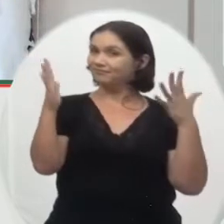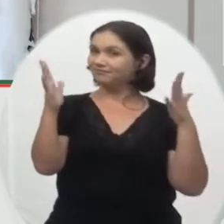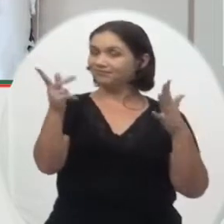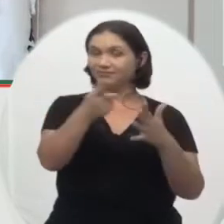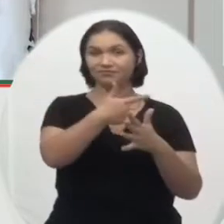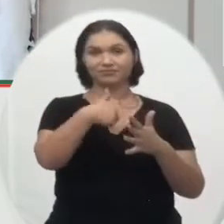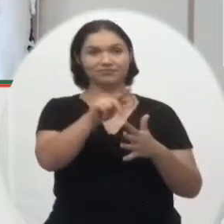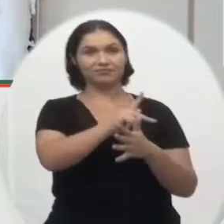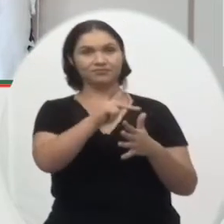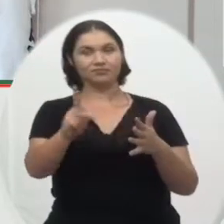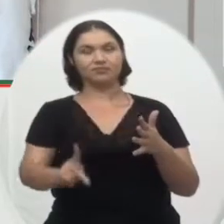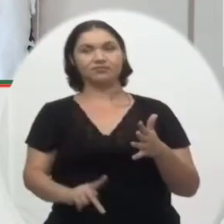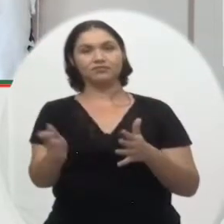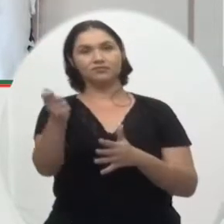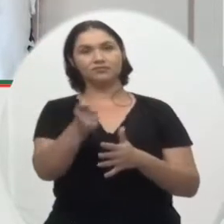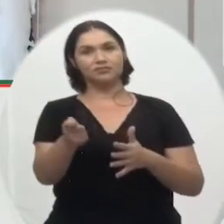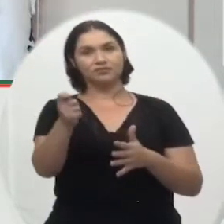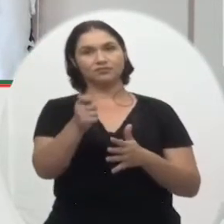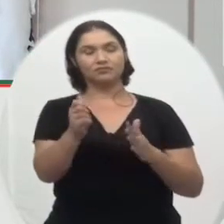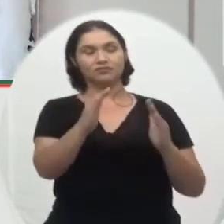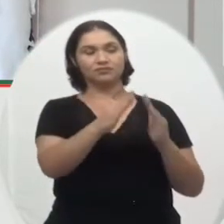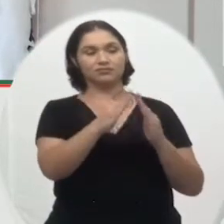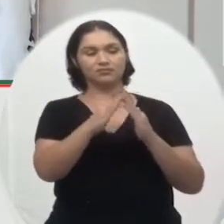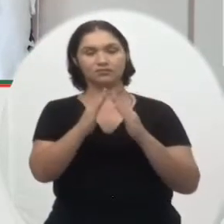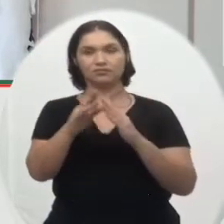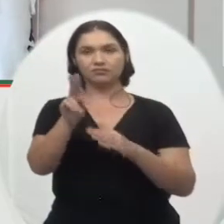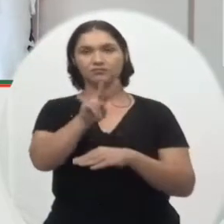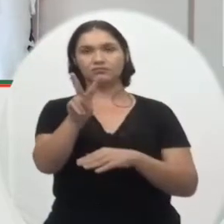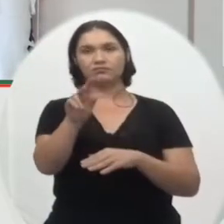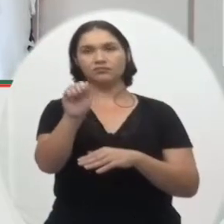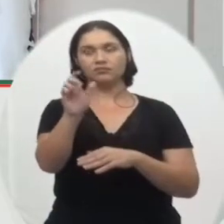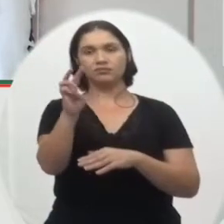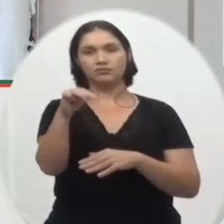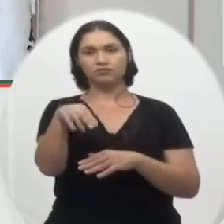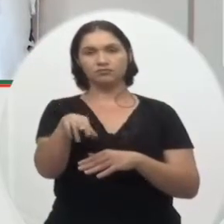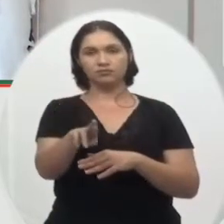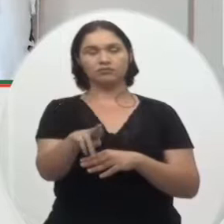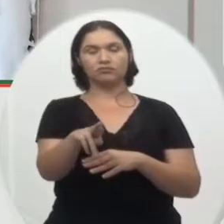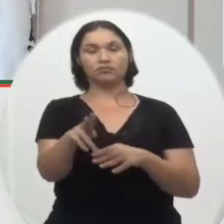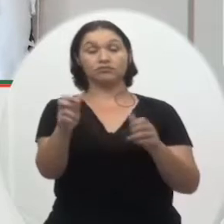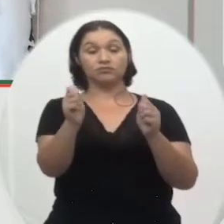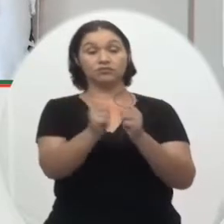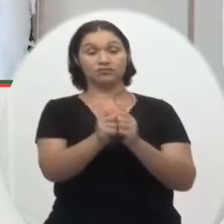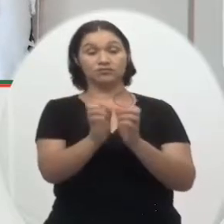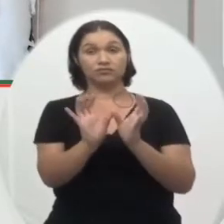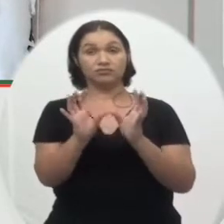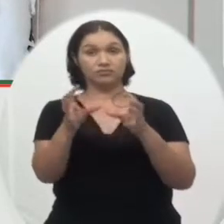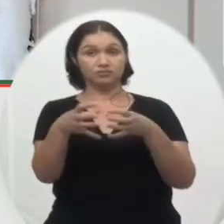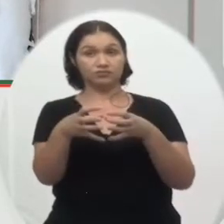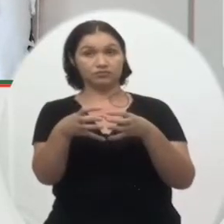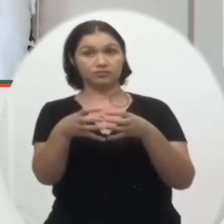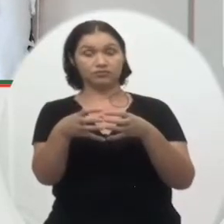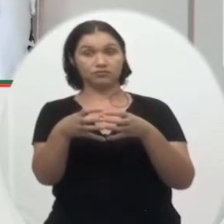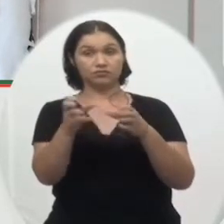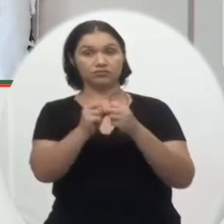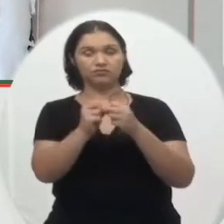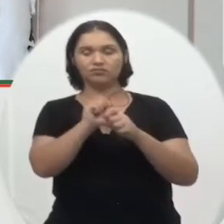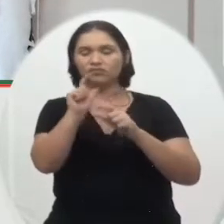nosso presidente da Associação de Moradores, o senhor Valmir de Souza, que juntamente com sua equipe vem fazendo um ótimo trabalho em nossa comunidade.